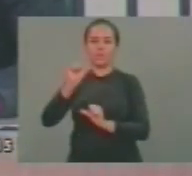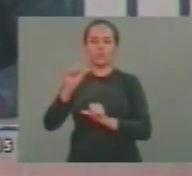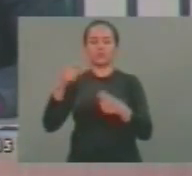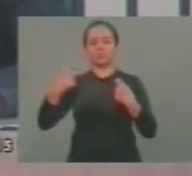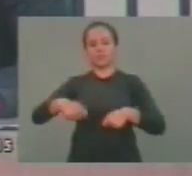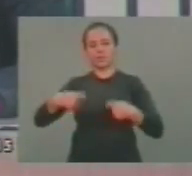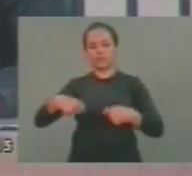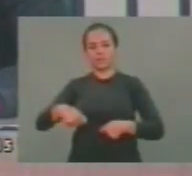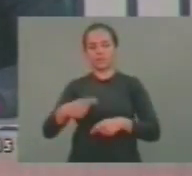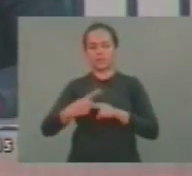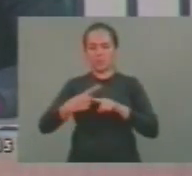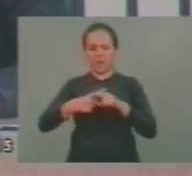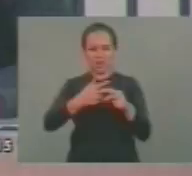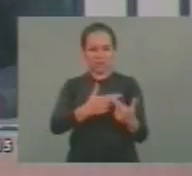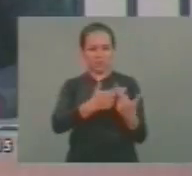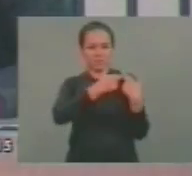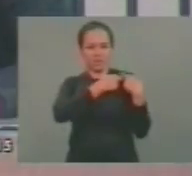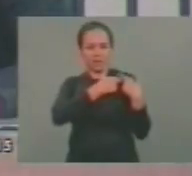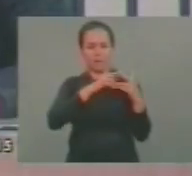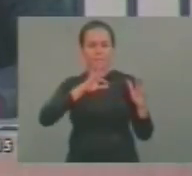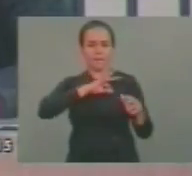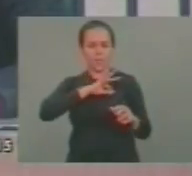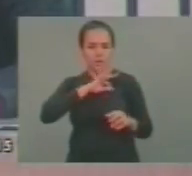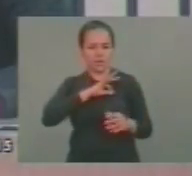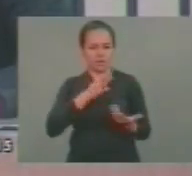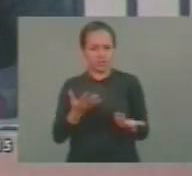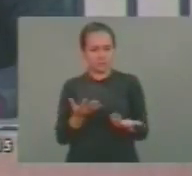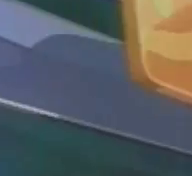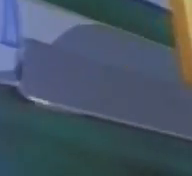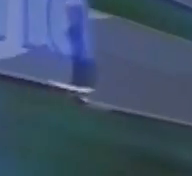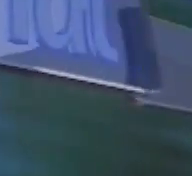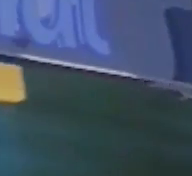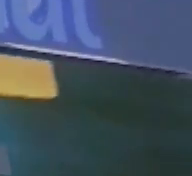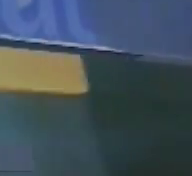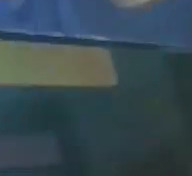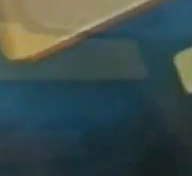relação a quem deve aplicar punições aos jovens infratores.